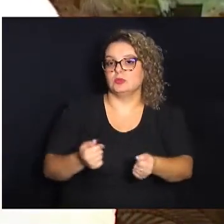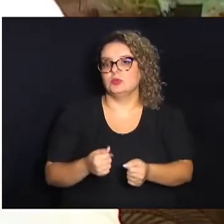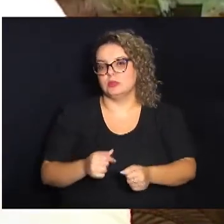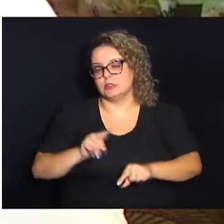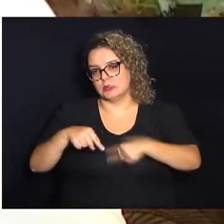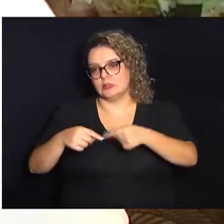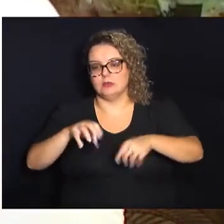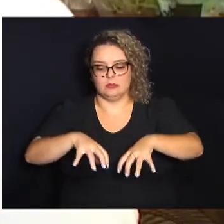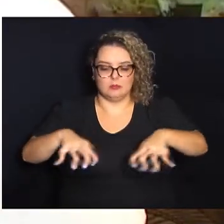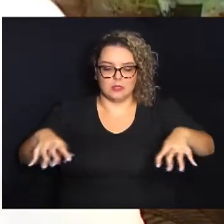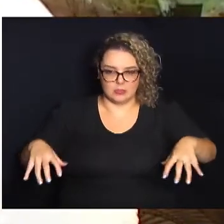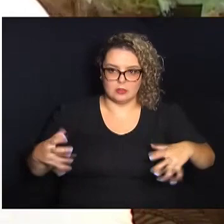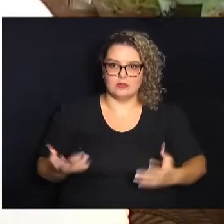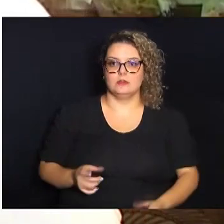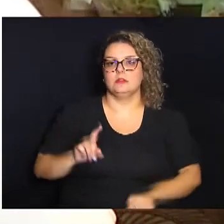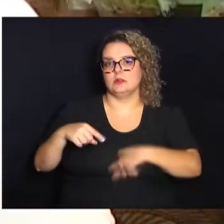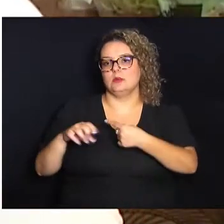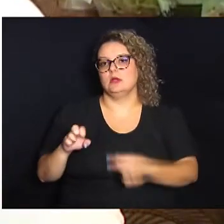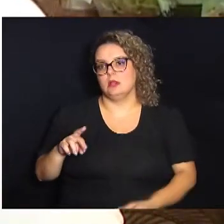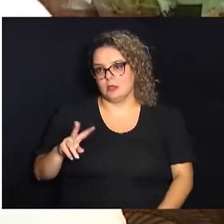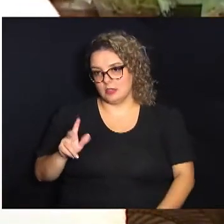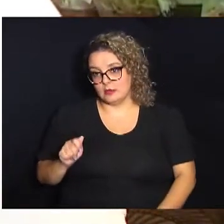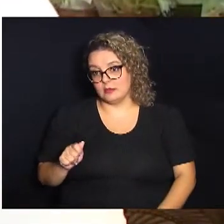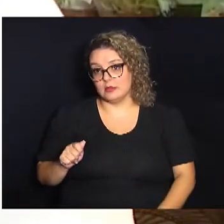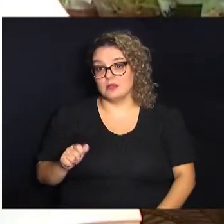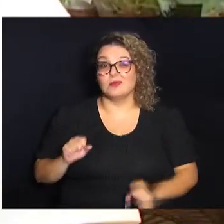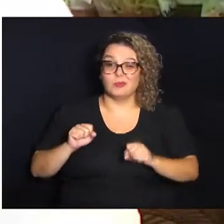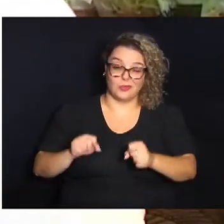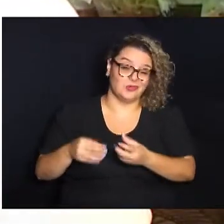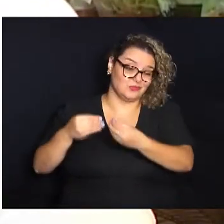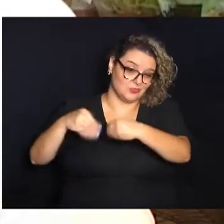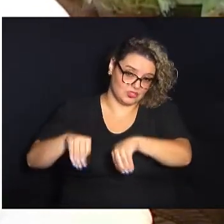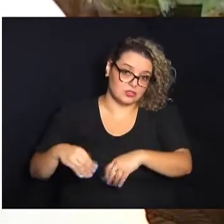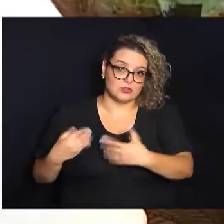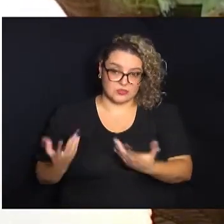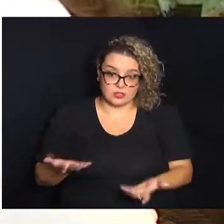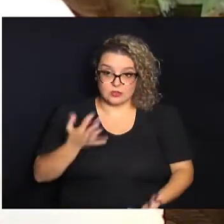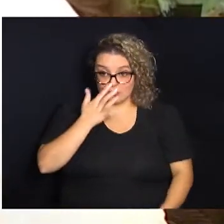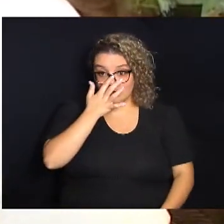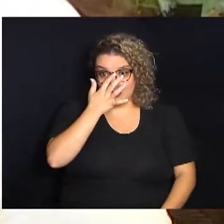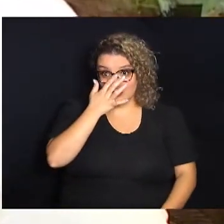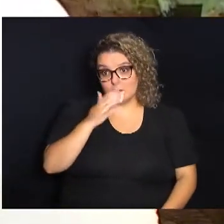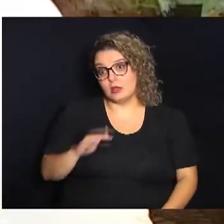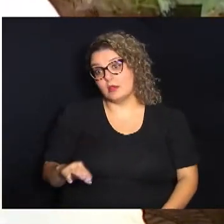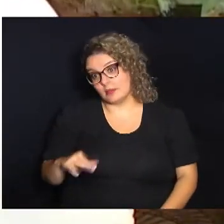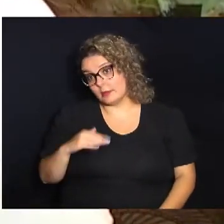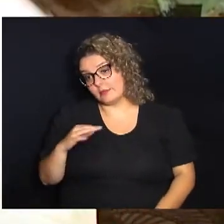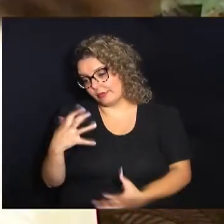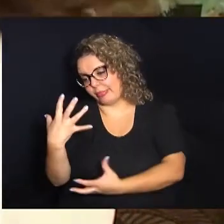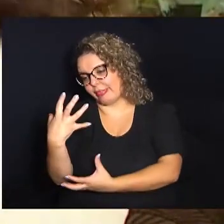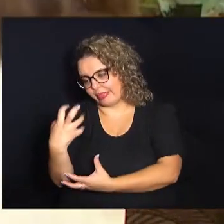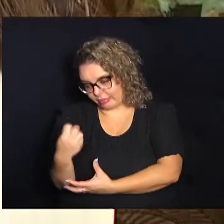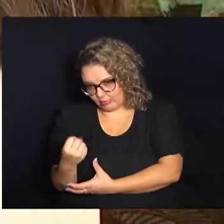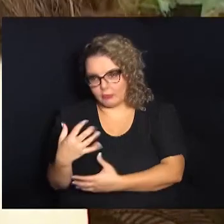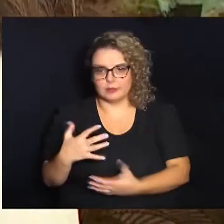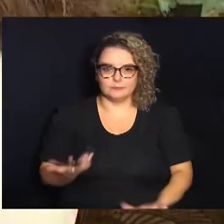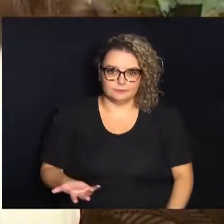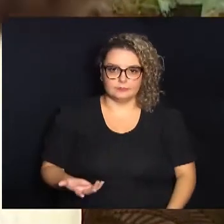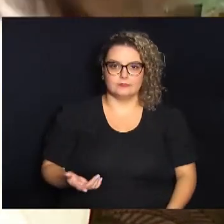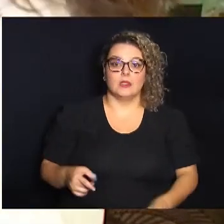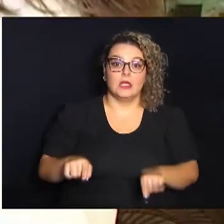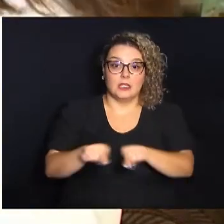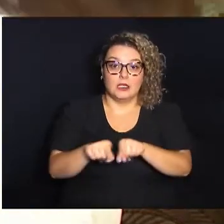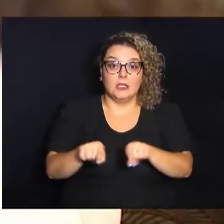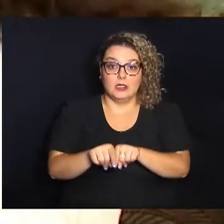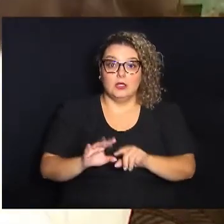né, raízes das outras ervas que vão estar ali perto e, por consequência, vão acabar morrendo, né? Inclusive, até